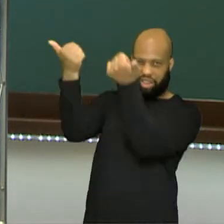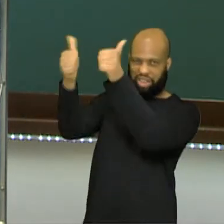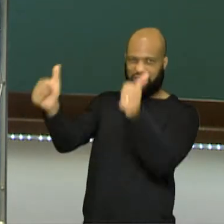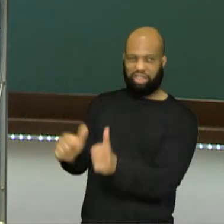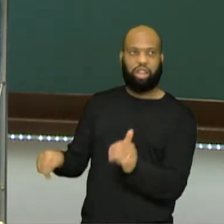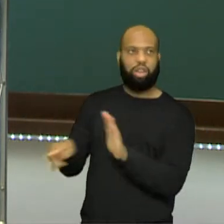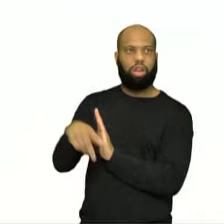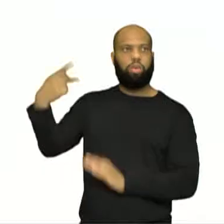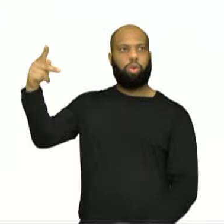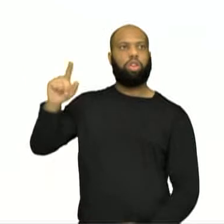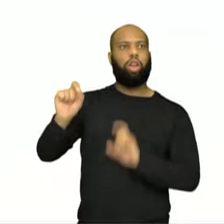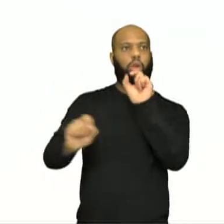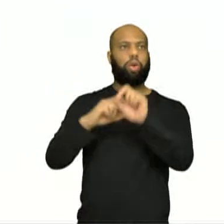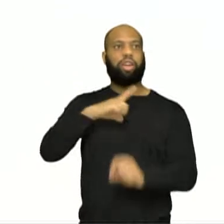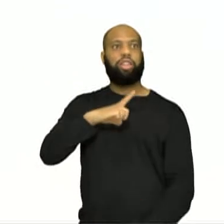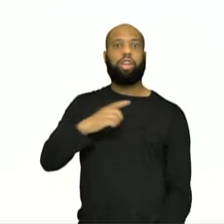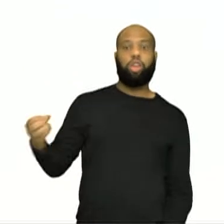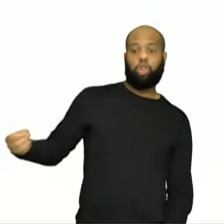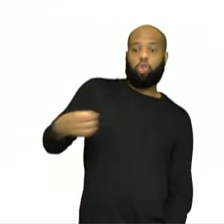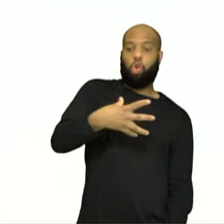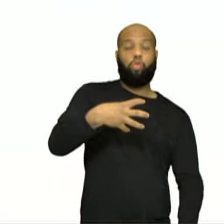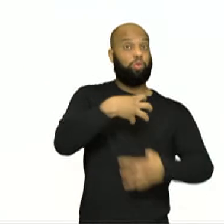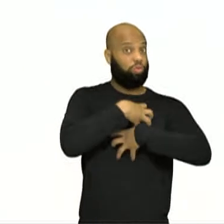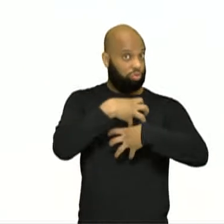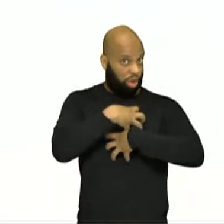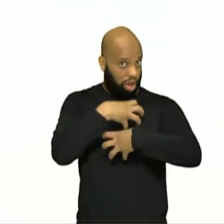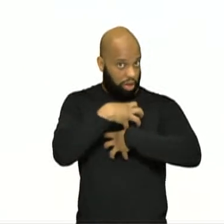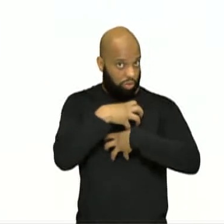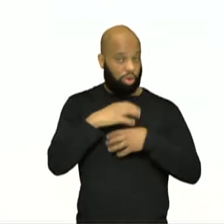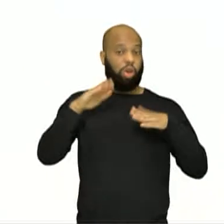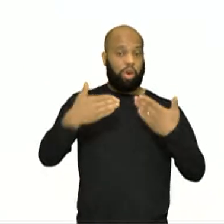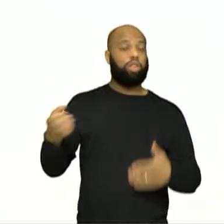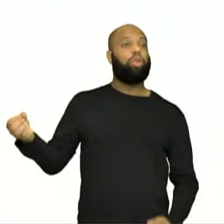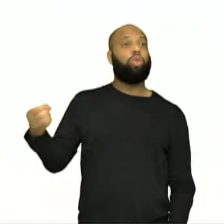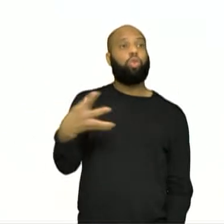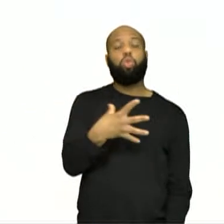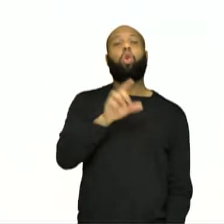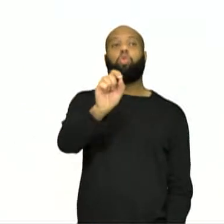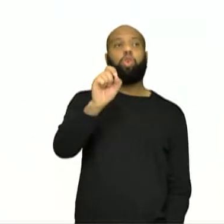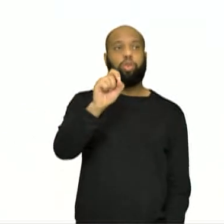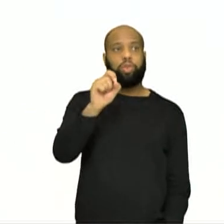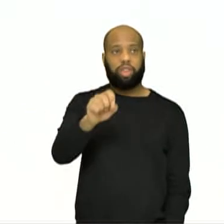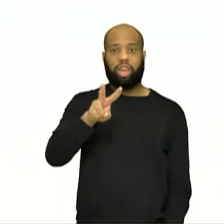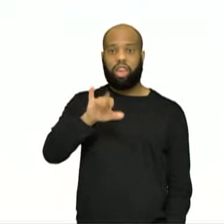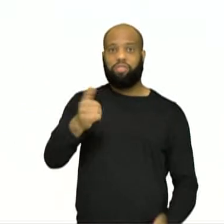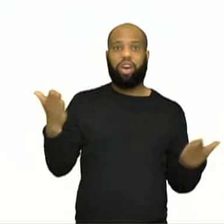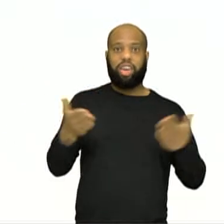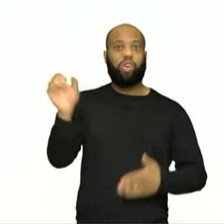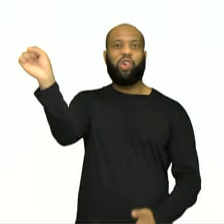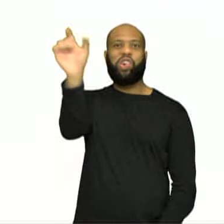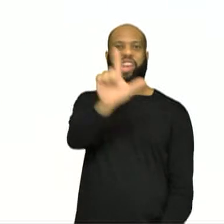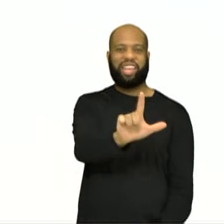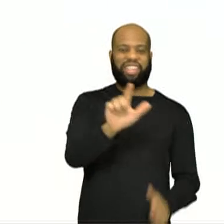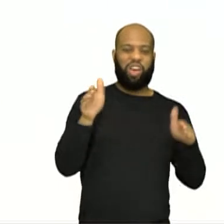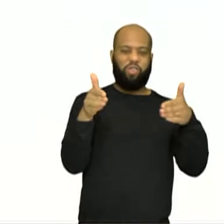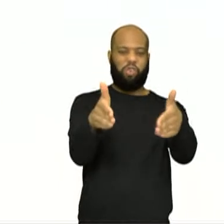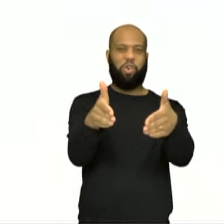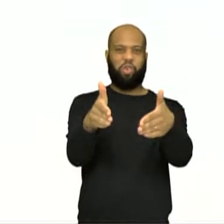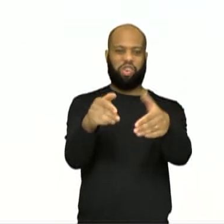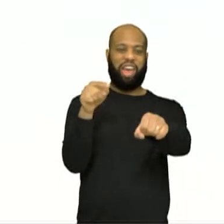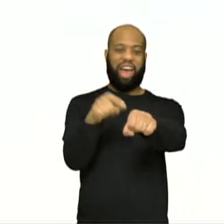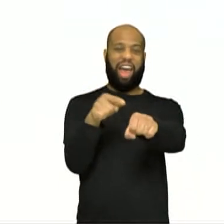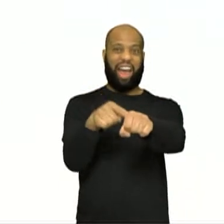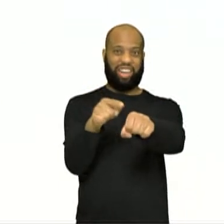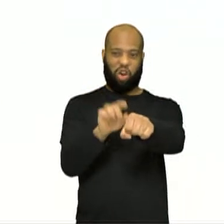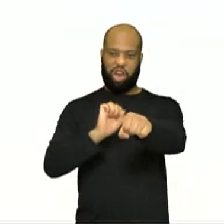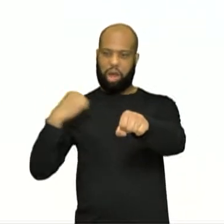ver então uma nova composição. Uma composição em que se coloca o Sol no centro do sistema